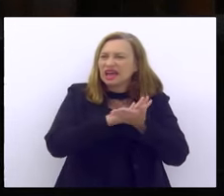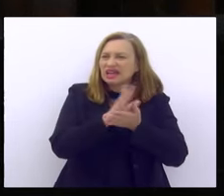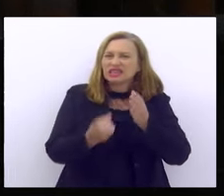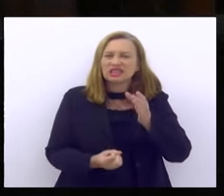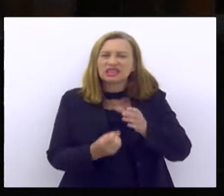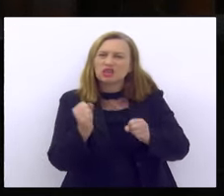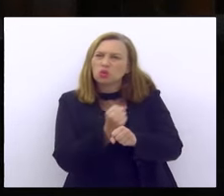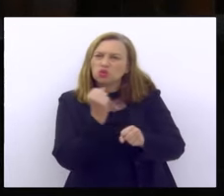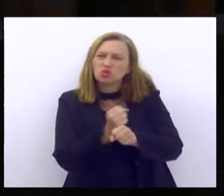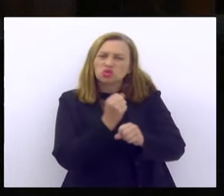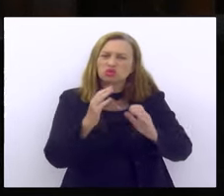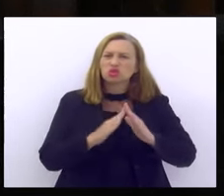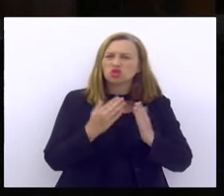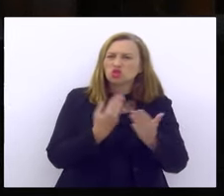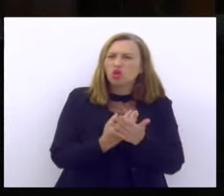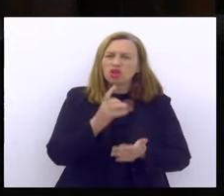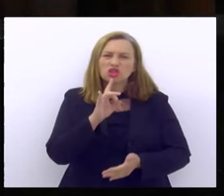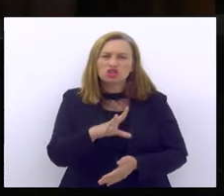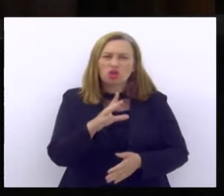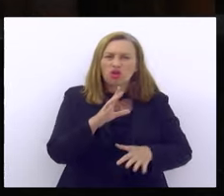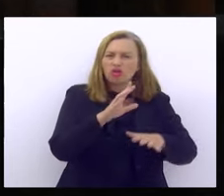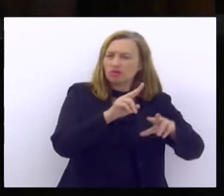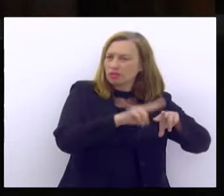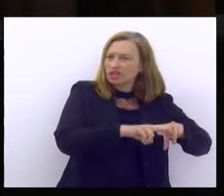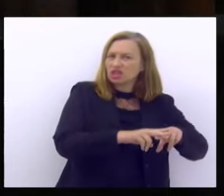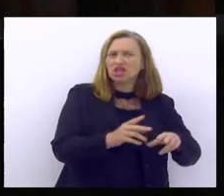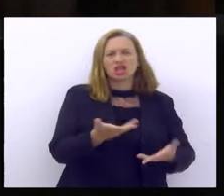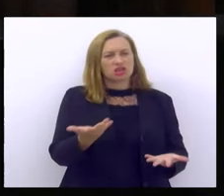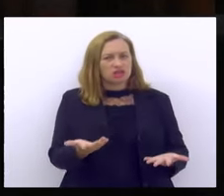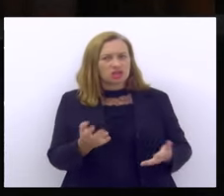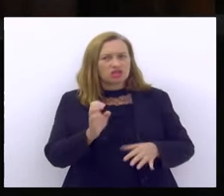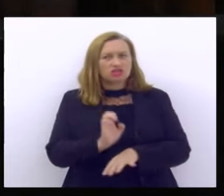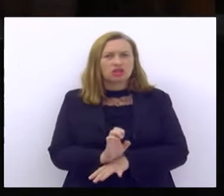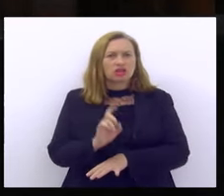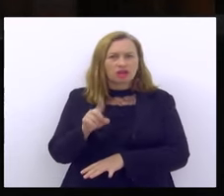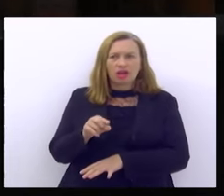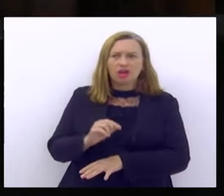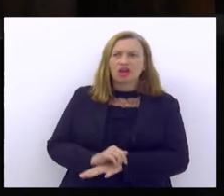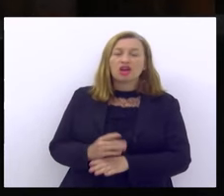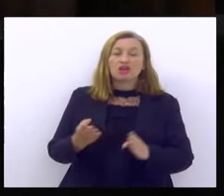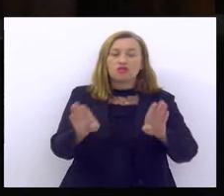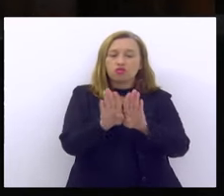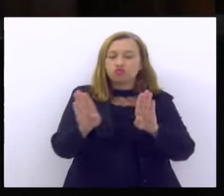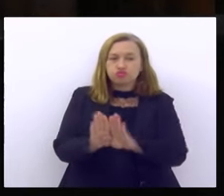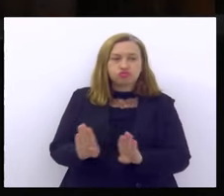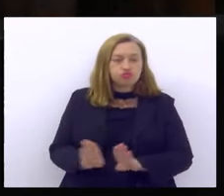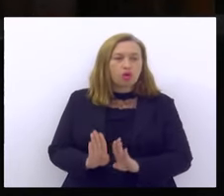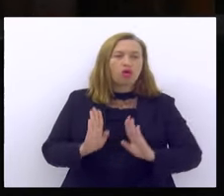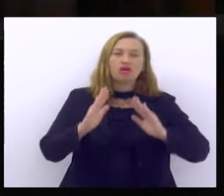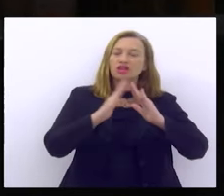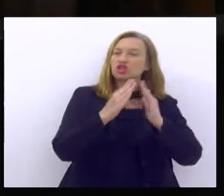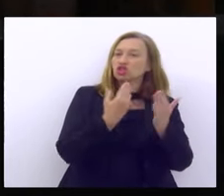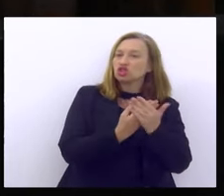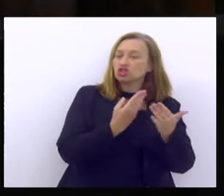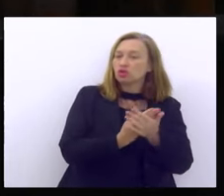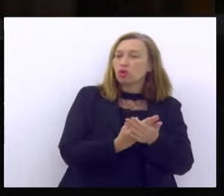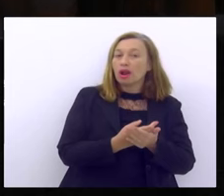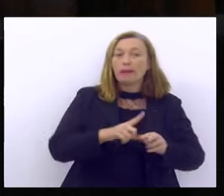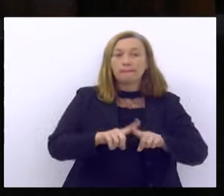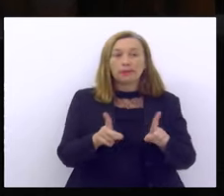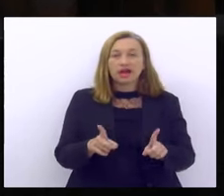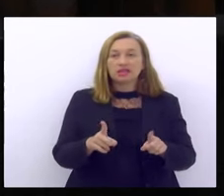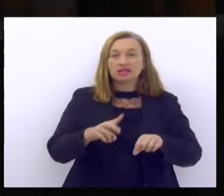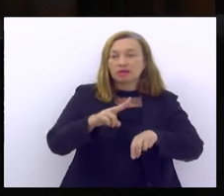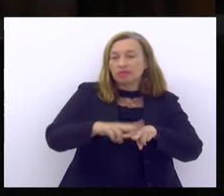escola. Que Estado do Rio de Janeiro é esse? Nos últimos anos fechou-se escola e querem se abrir novos presídios.